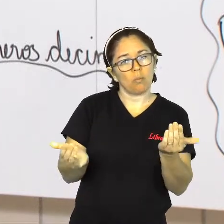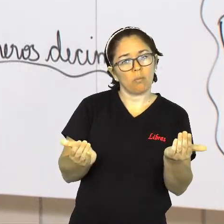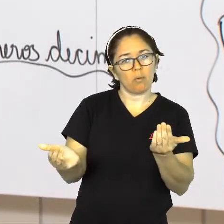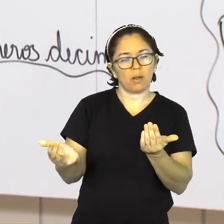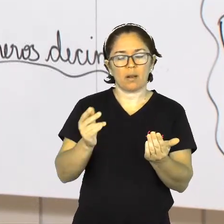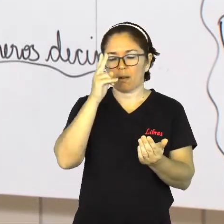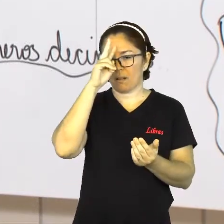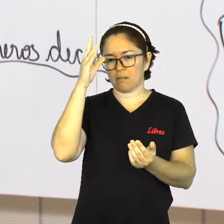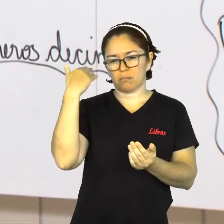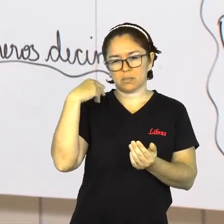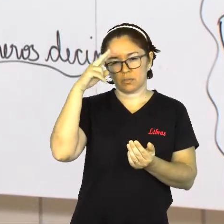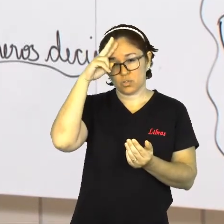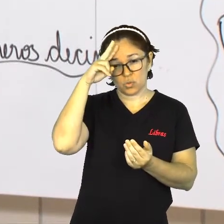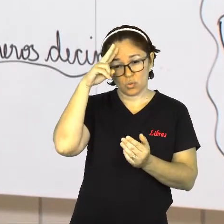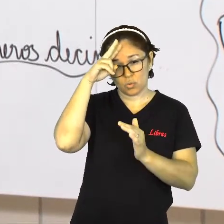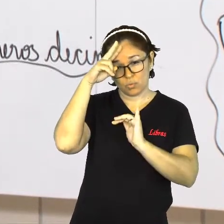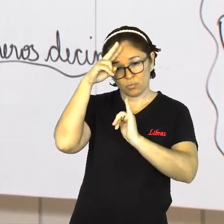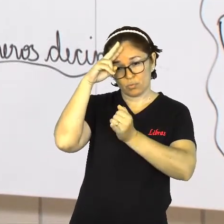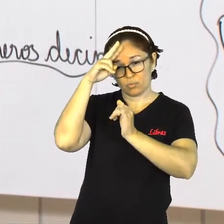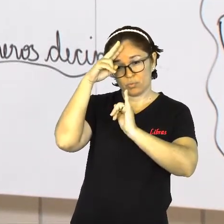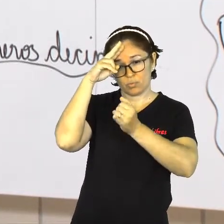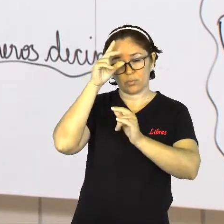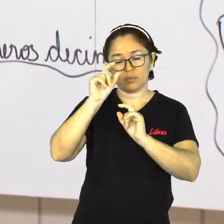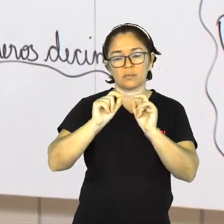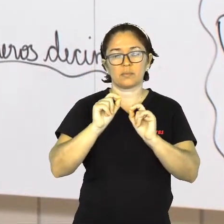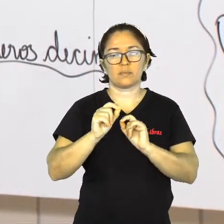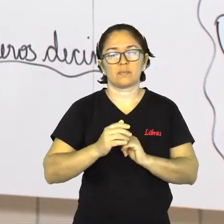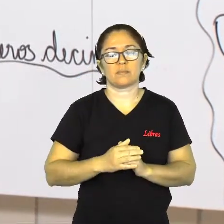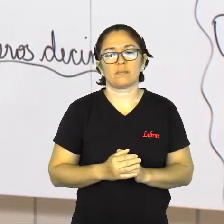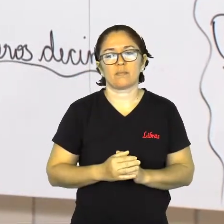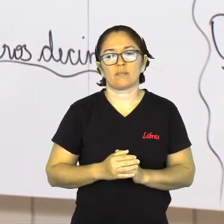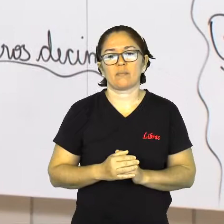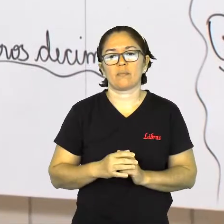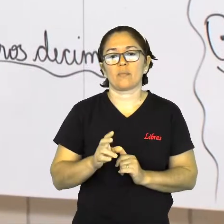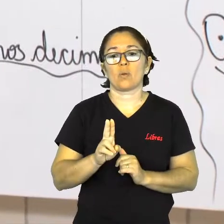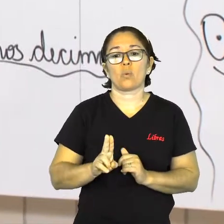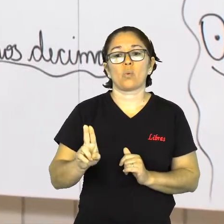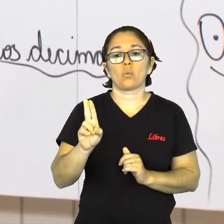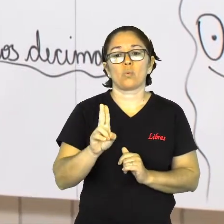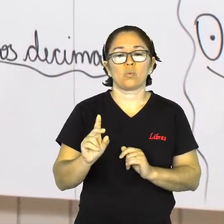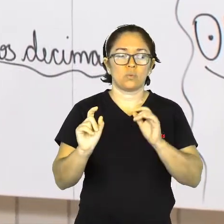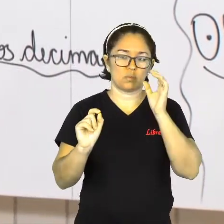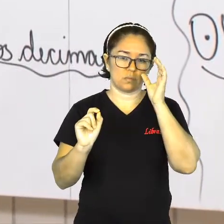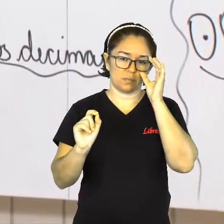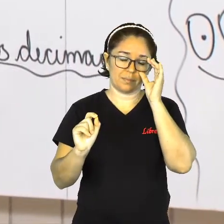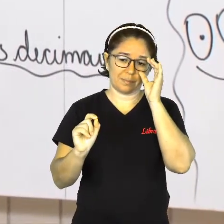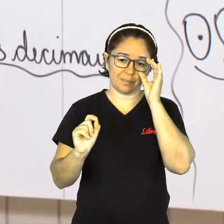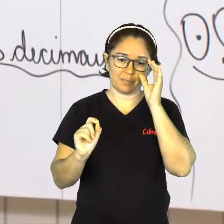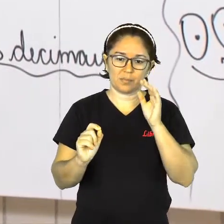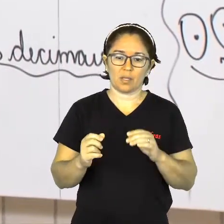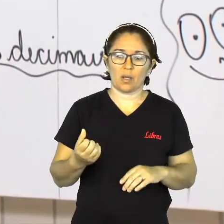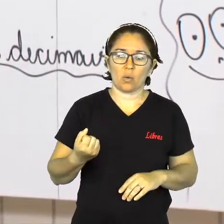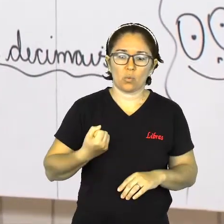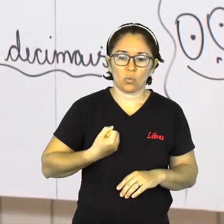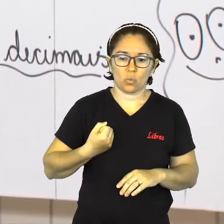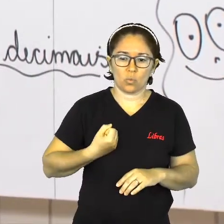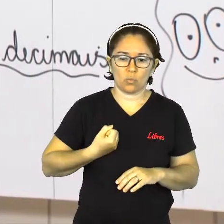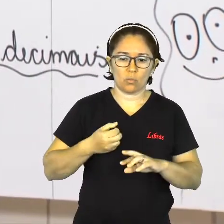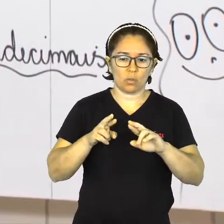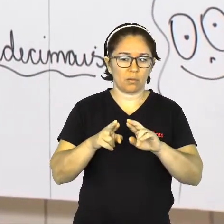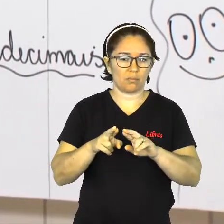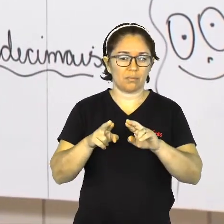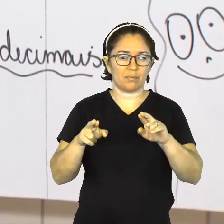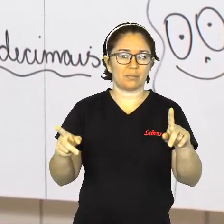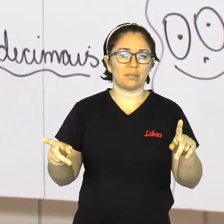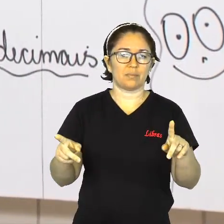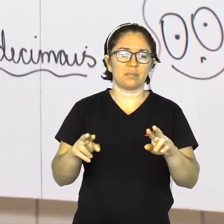uma historinha, já antigamente, que eu utilizo o número, o sinal de desigualdade. O sinal de